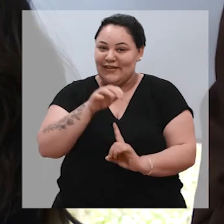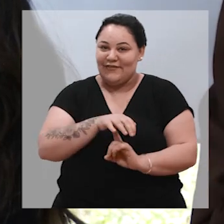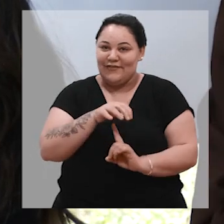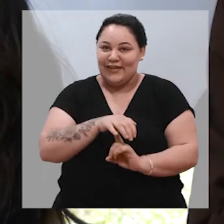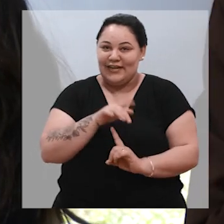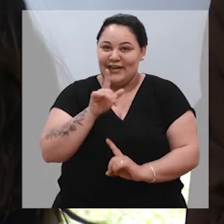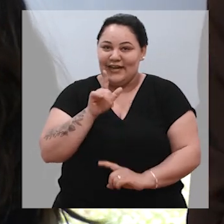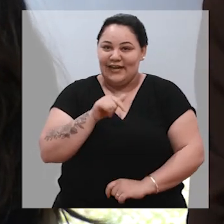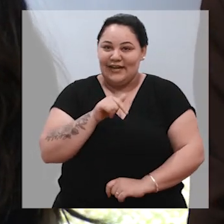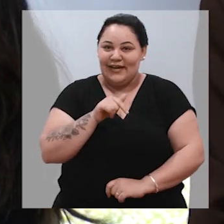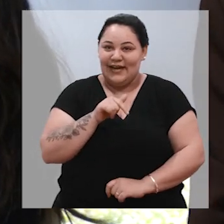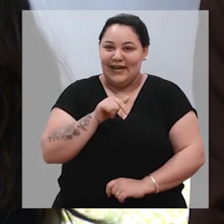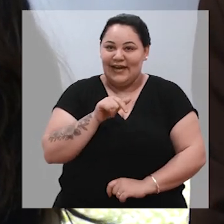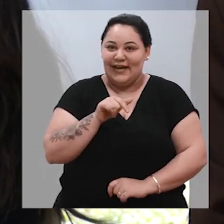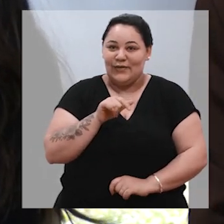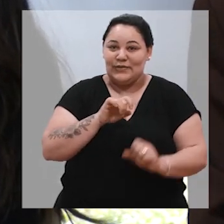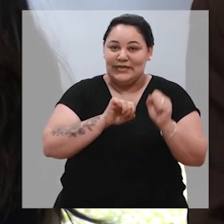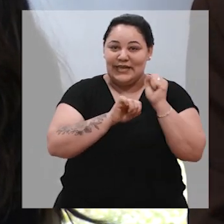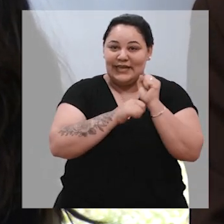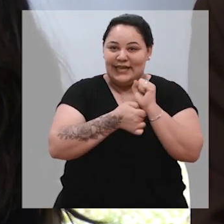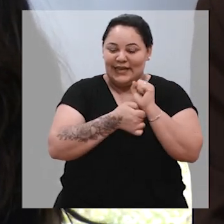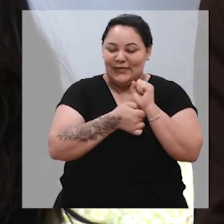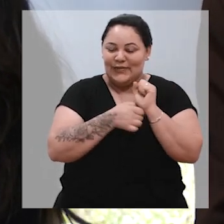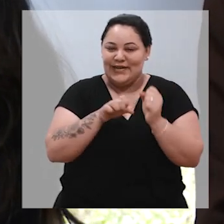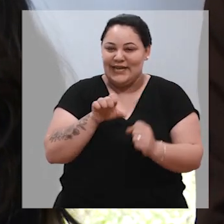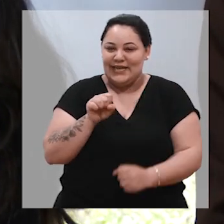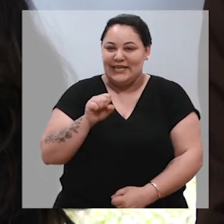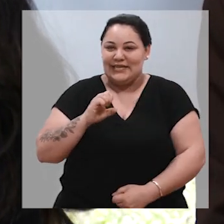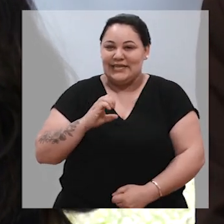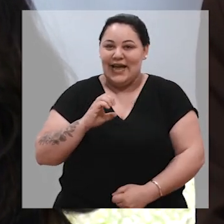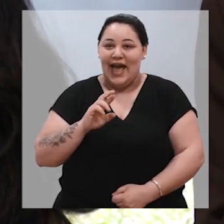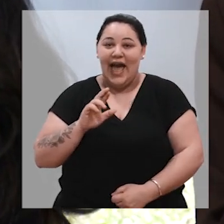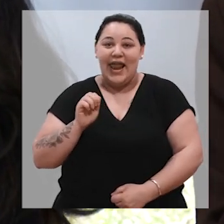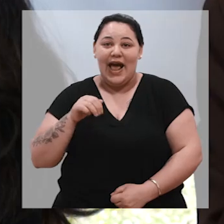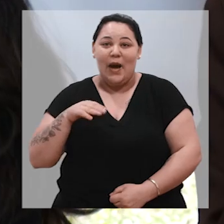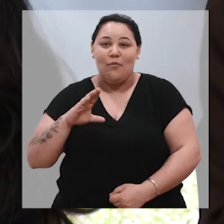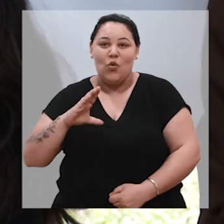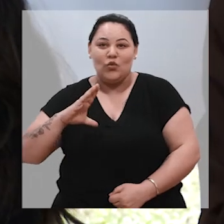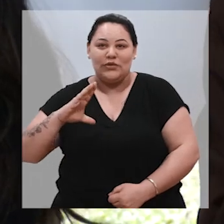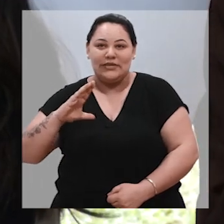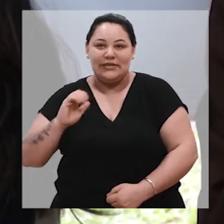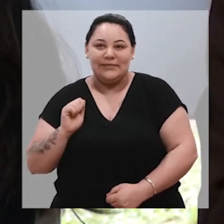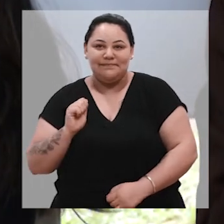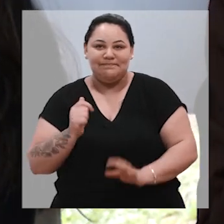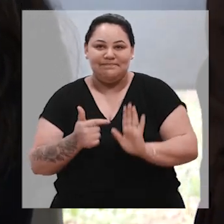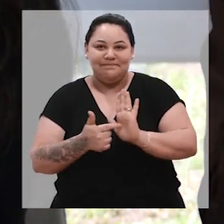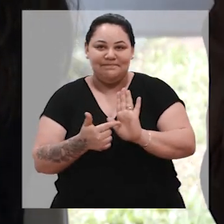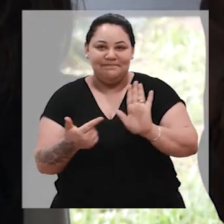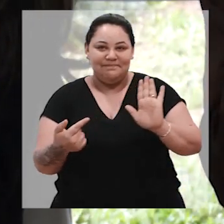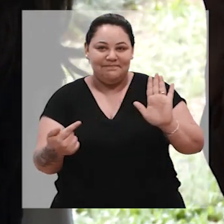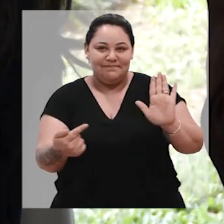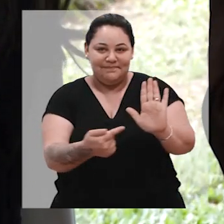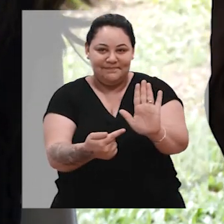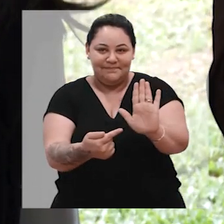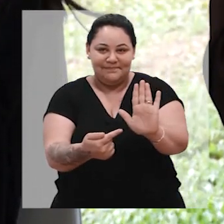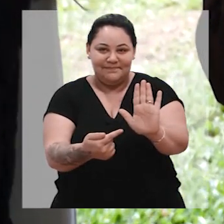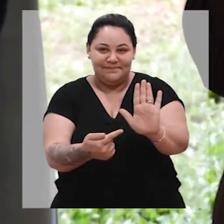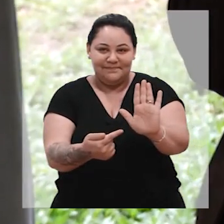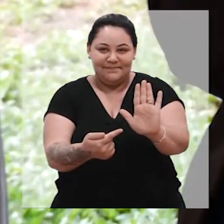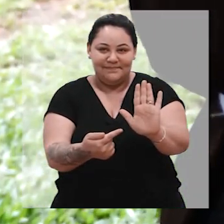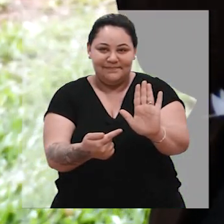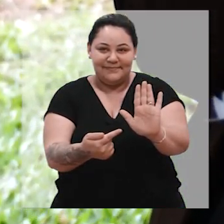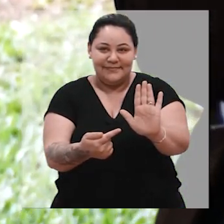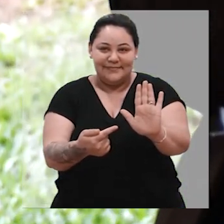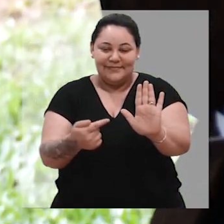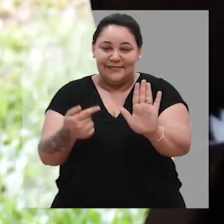Feira do Livro, é O Segredo da Escaramuça, é de nossa patrona atual, a Elô Bassiquete,